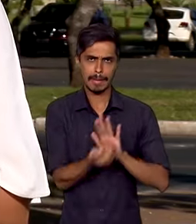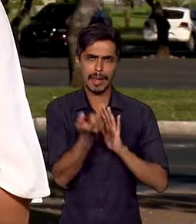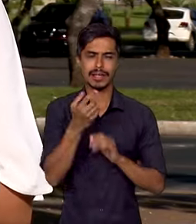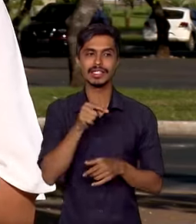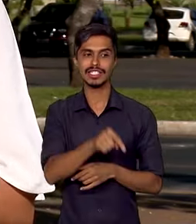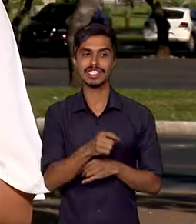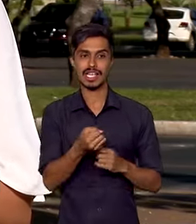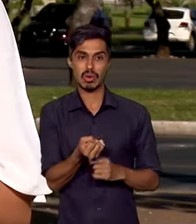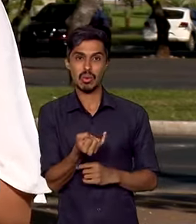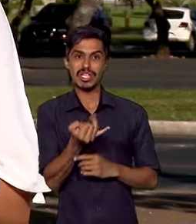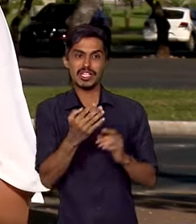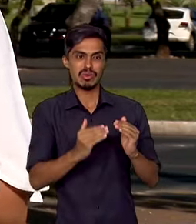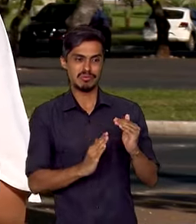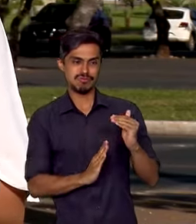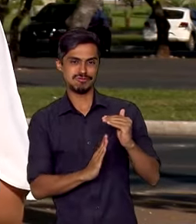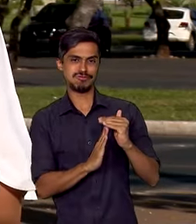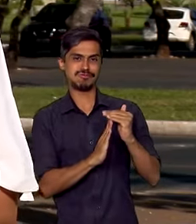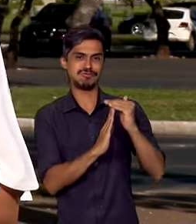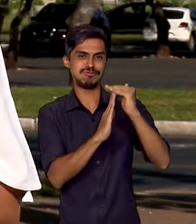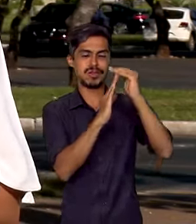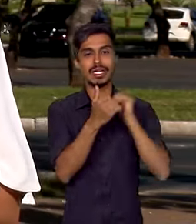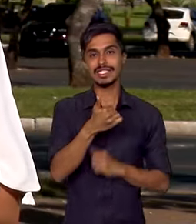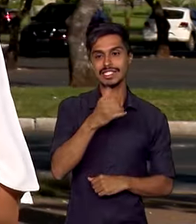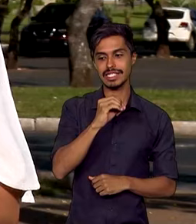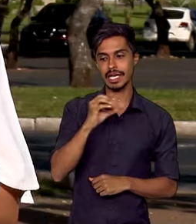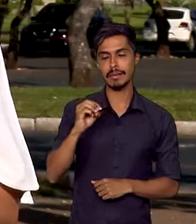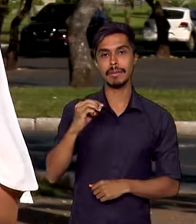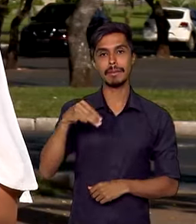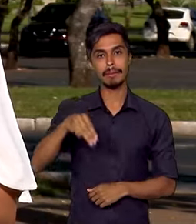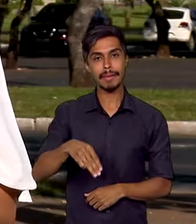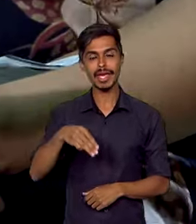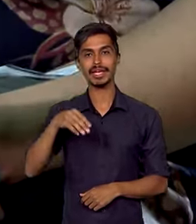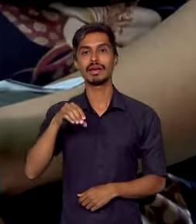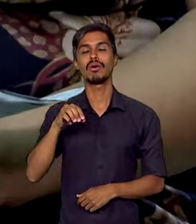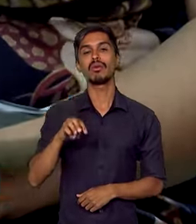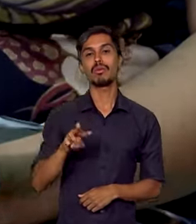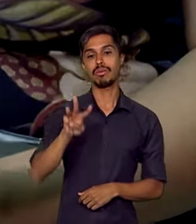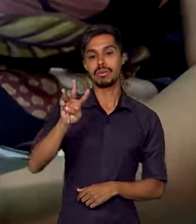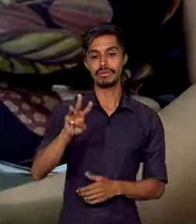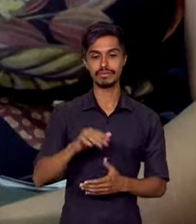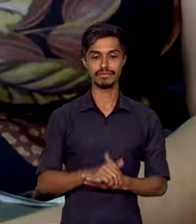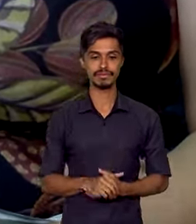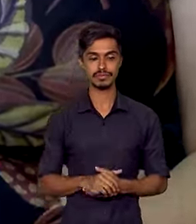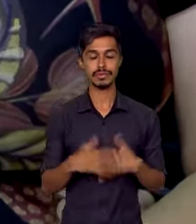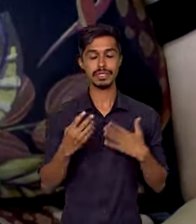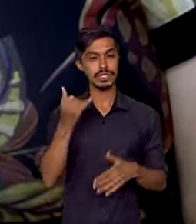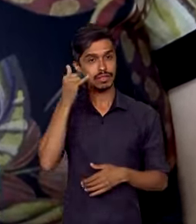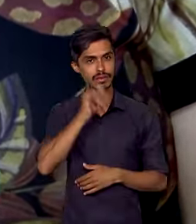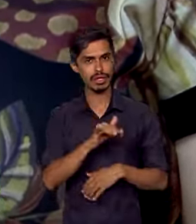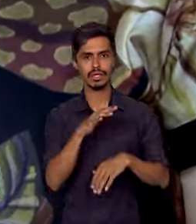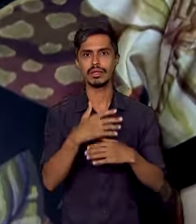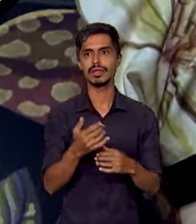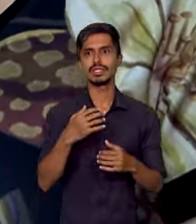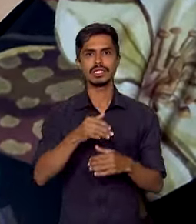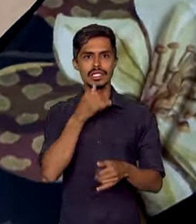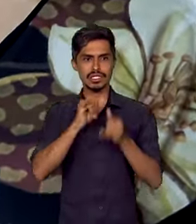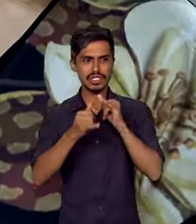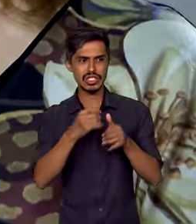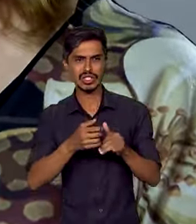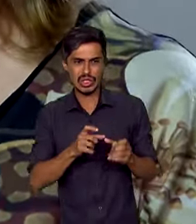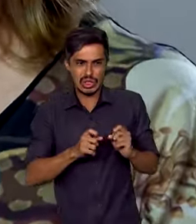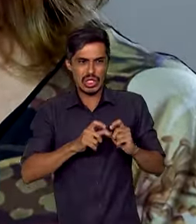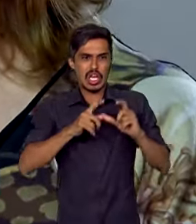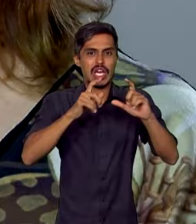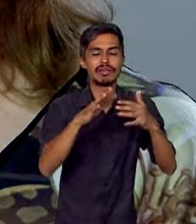essa carga ultrapassou a marca de 100 mil megawatts. Para evitar uma conta de luz ainda mais alta, Dona